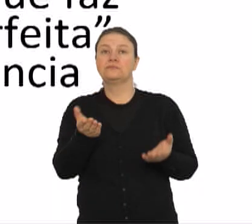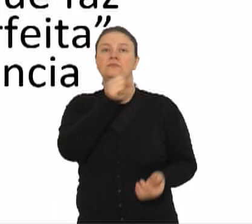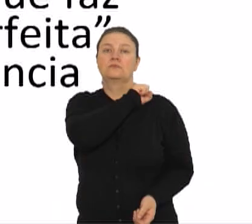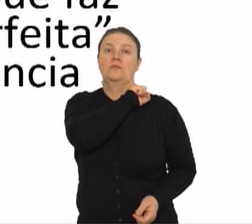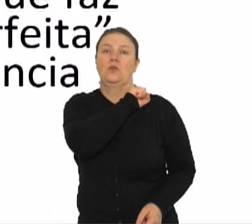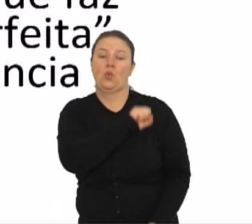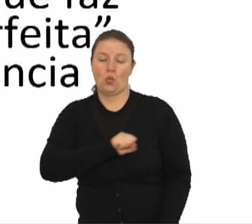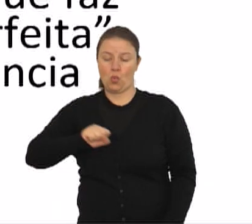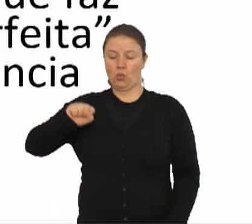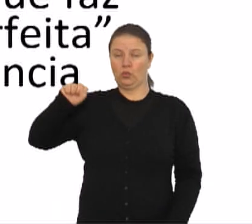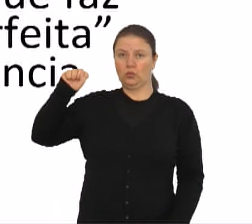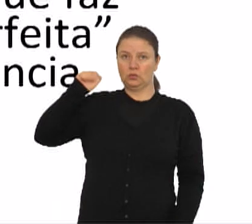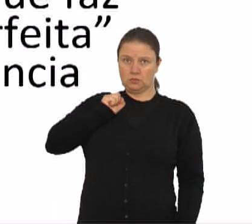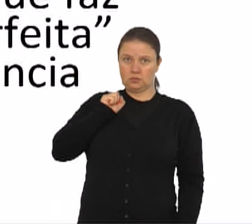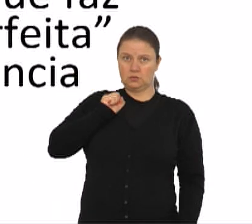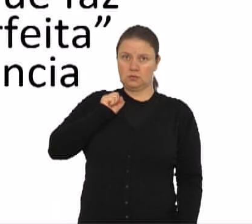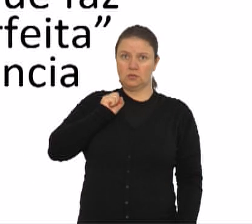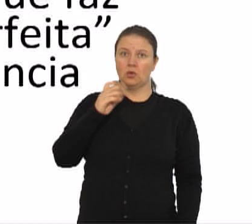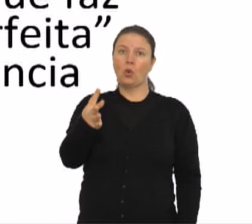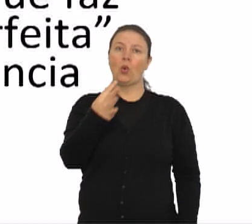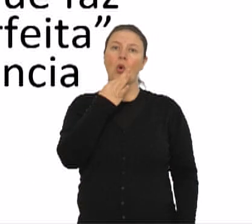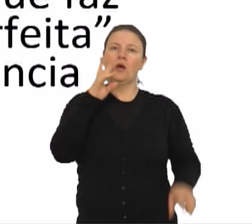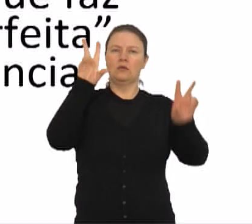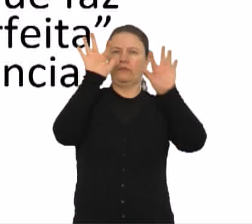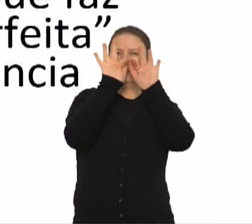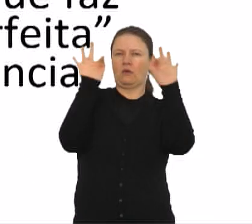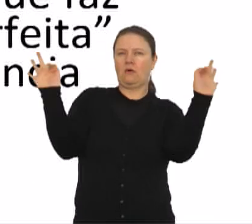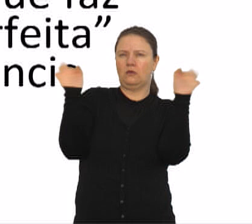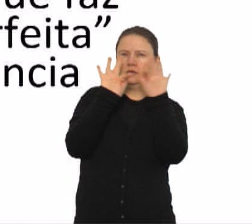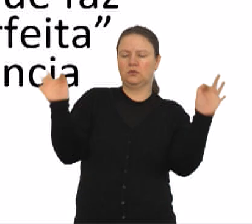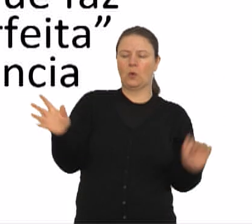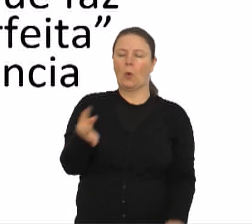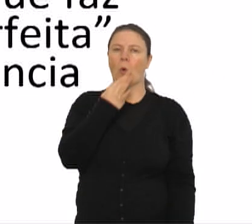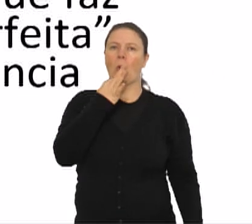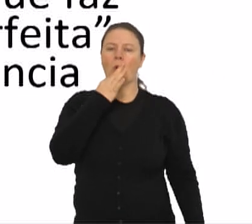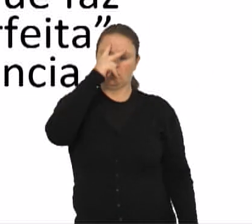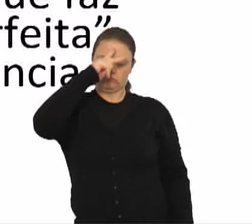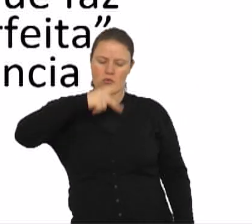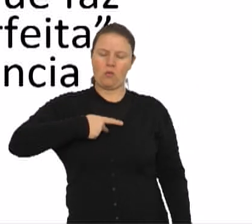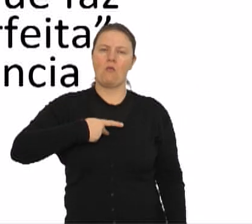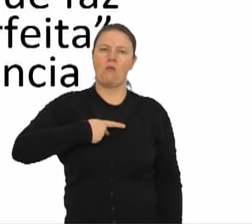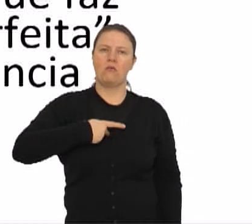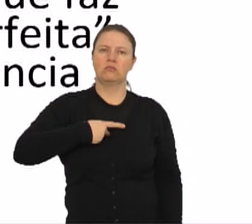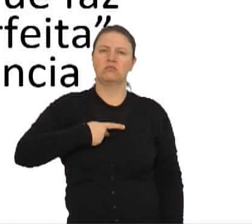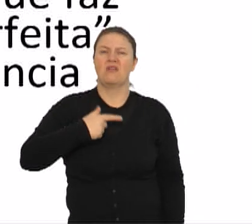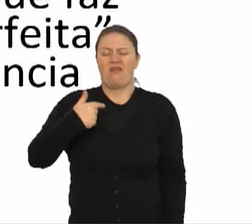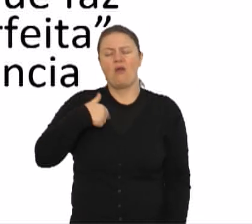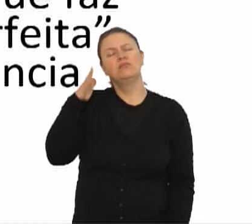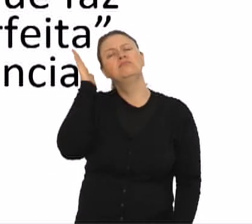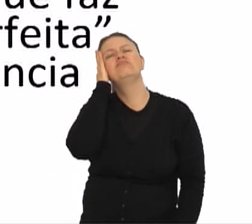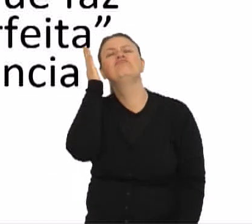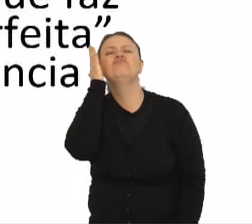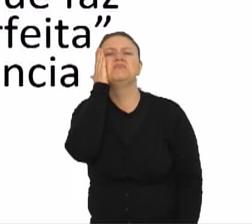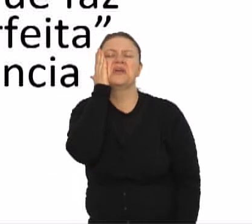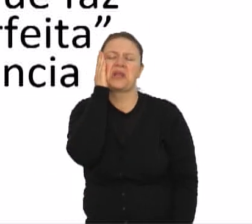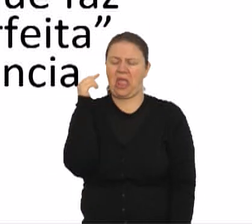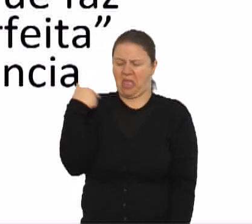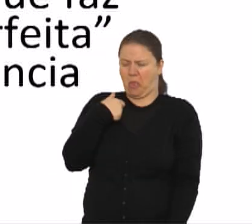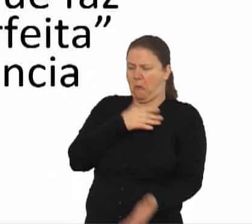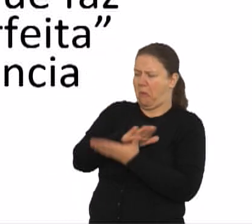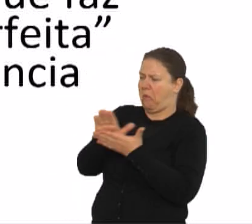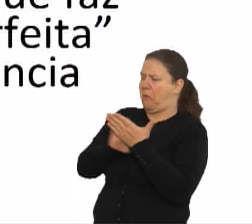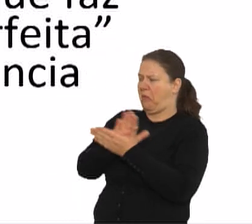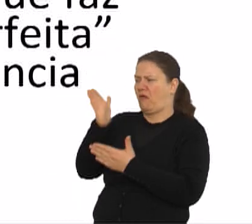Sócrates, conheça-te a ti mesmo, só sei que nada sei, ao menos isso eu sei. Qual